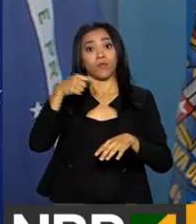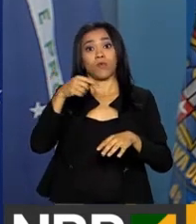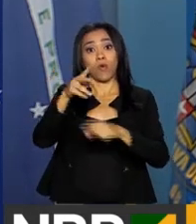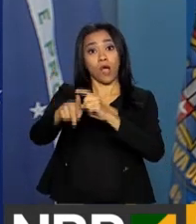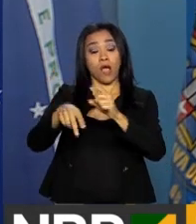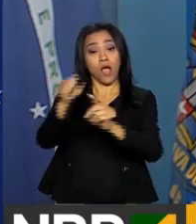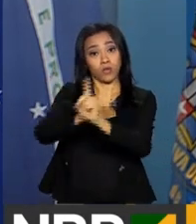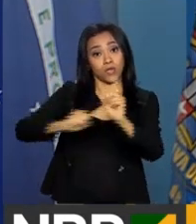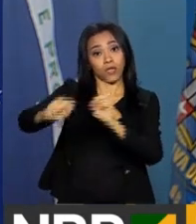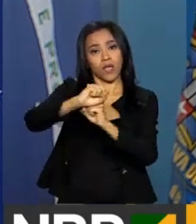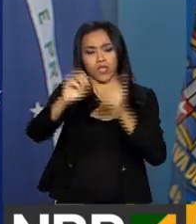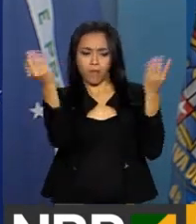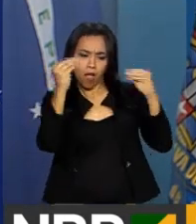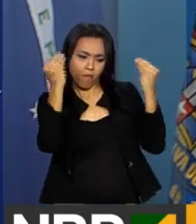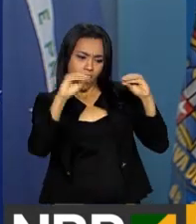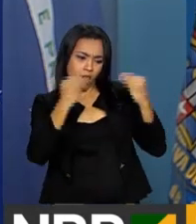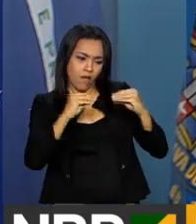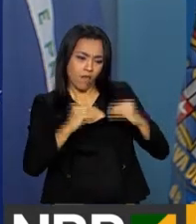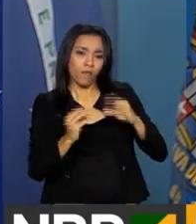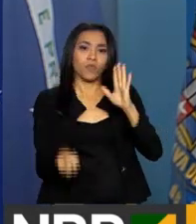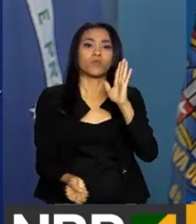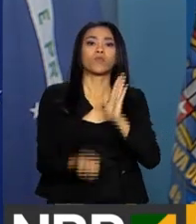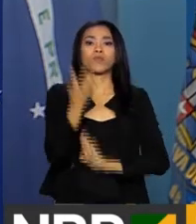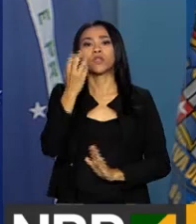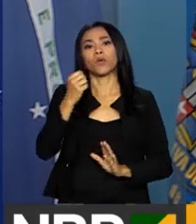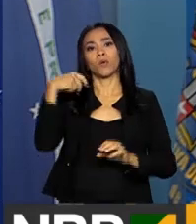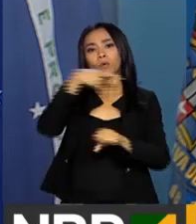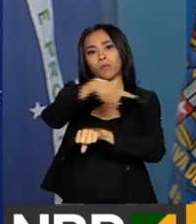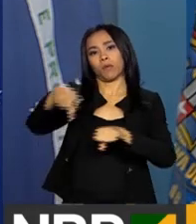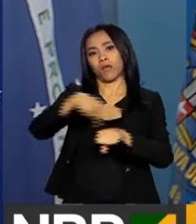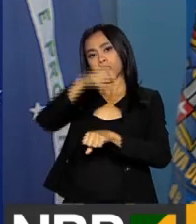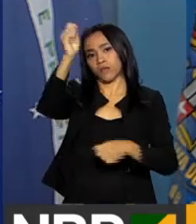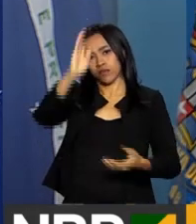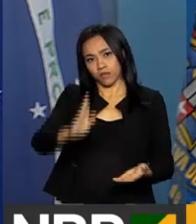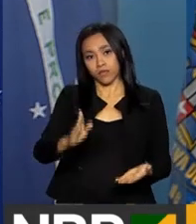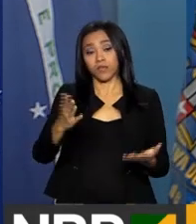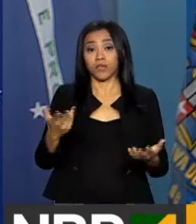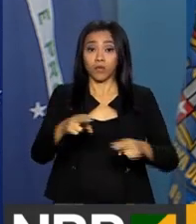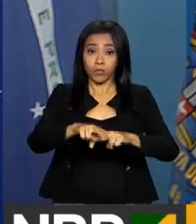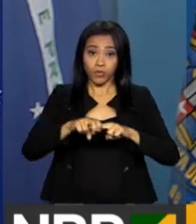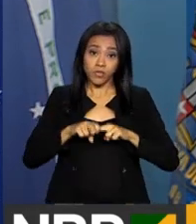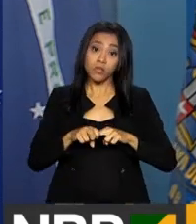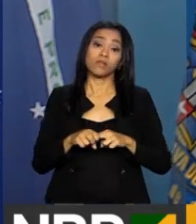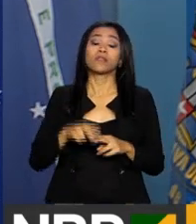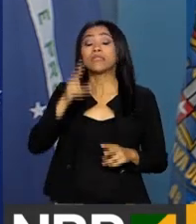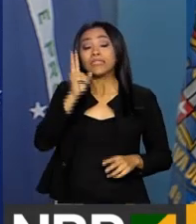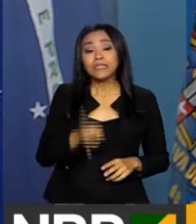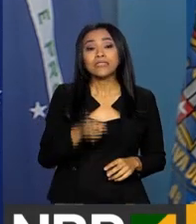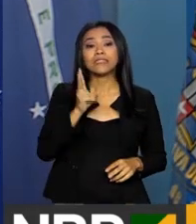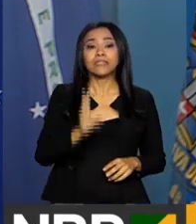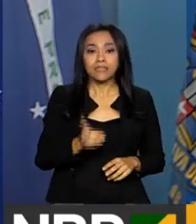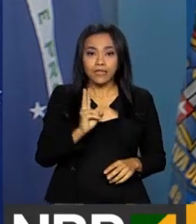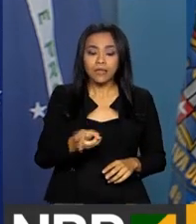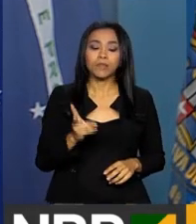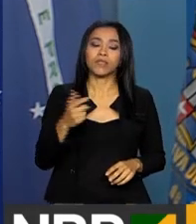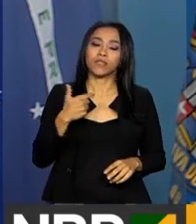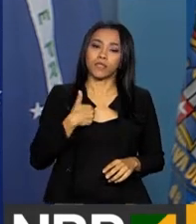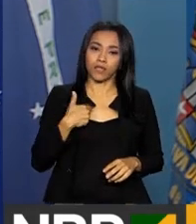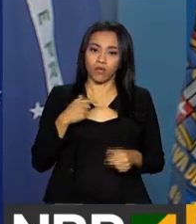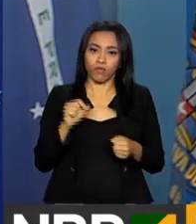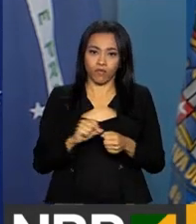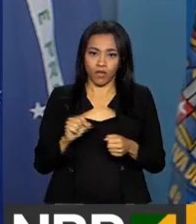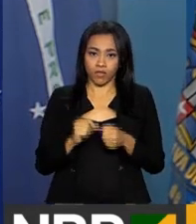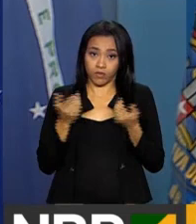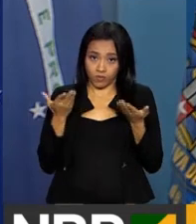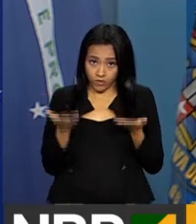ao criar o estado brasileiro e portanto toda vez que eu pratico um gesto